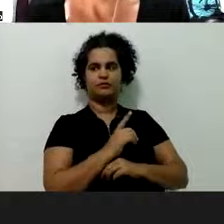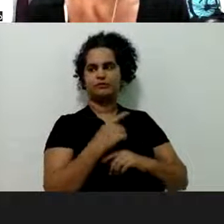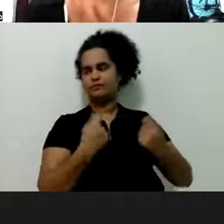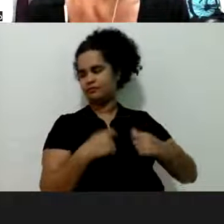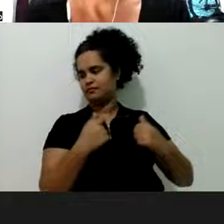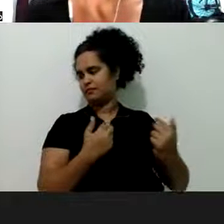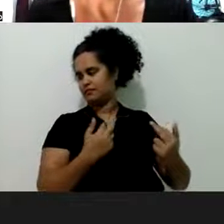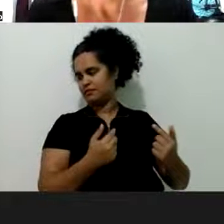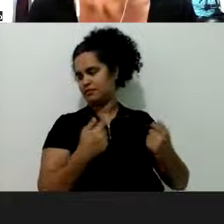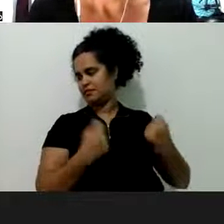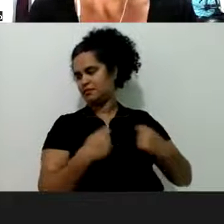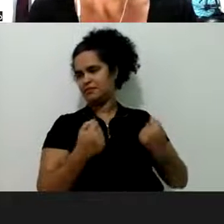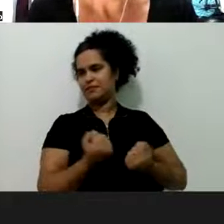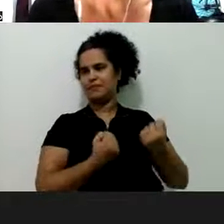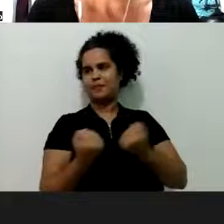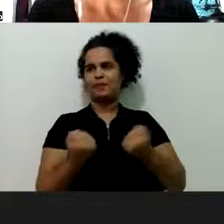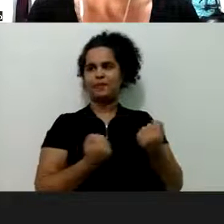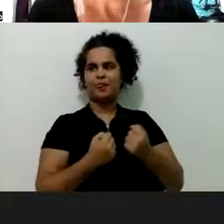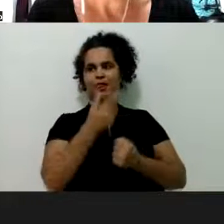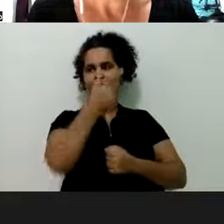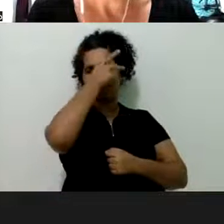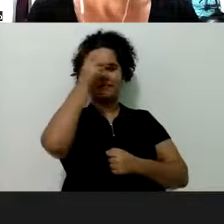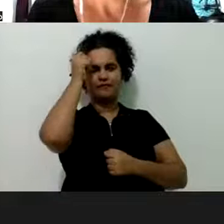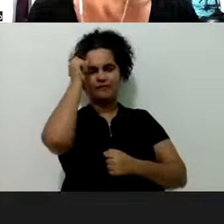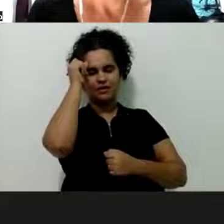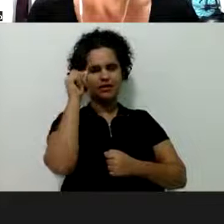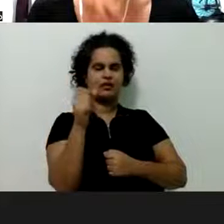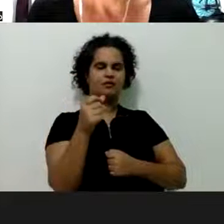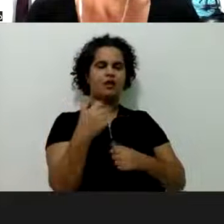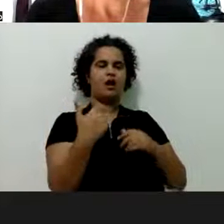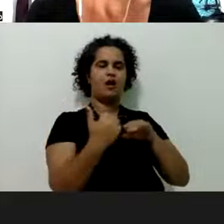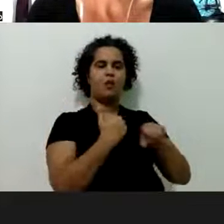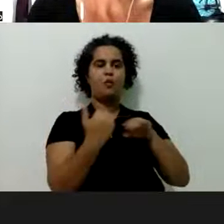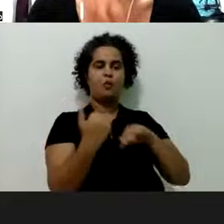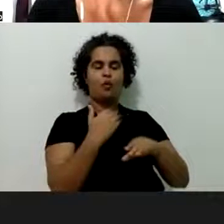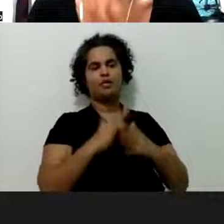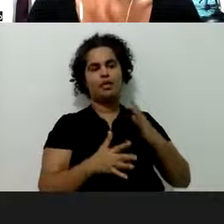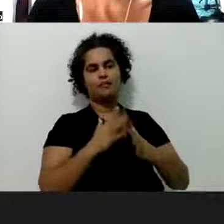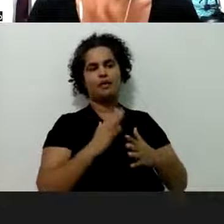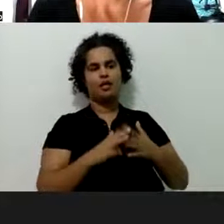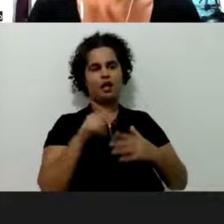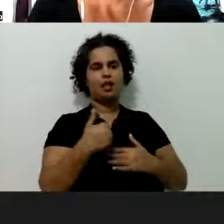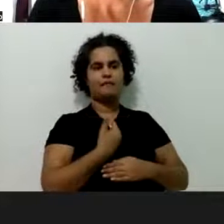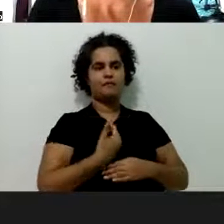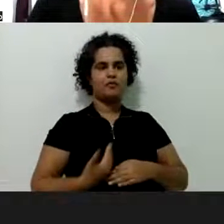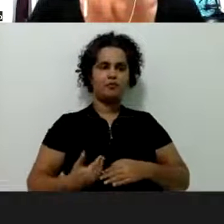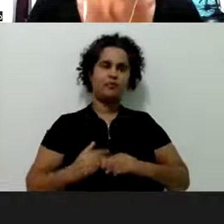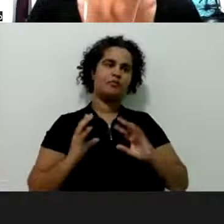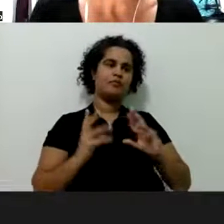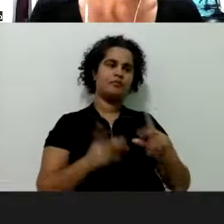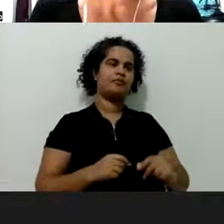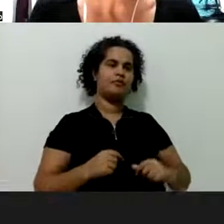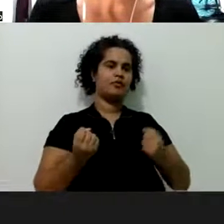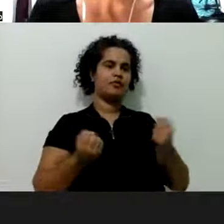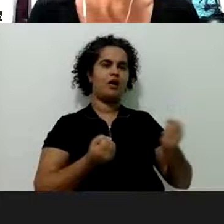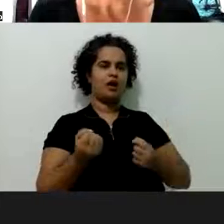precisa do carro. Então, a prefeita está tirando as nossas ruas, está transformando tudo em espaço público. Cadê o carro passando